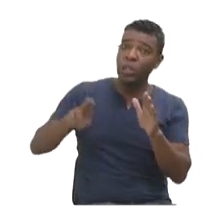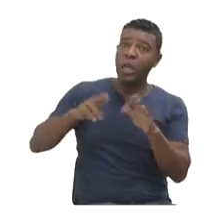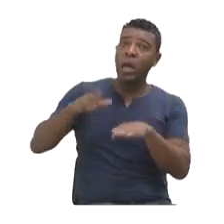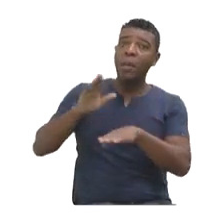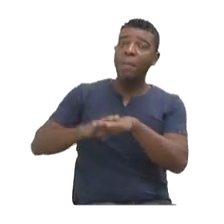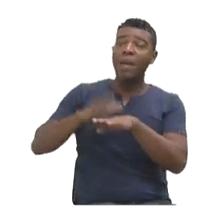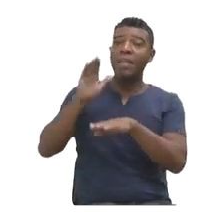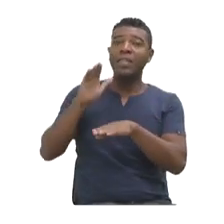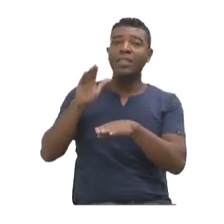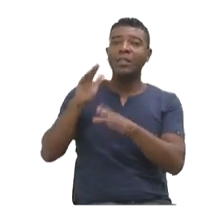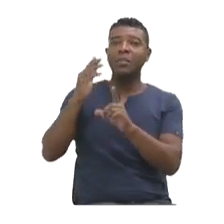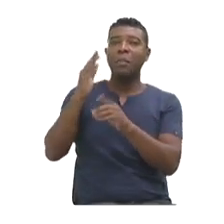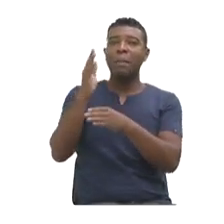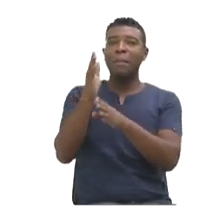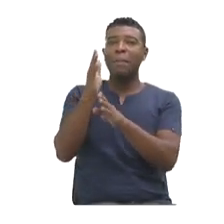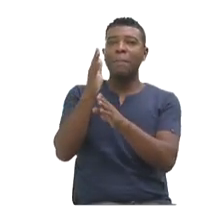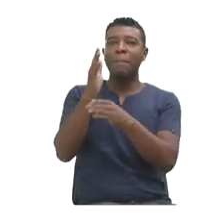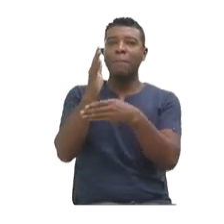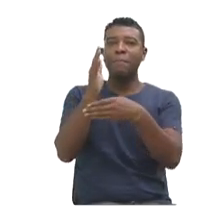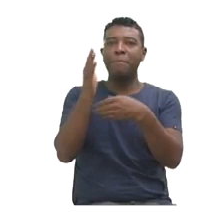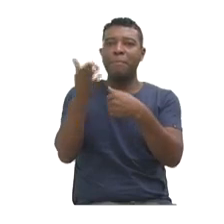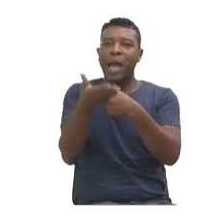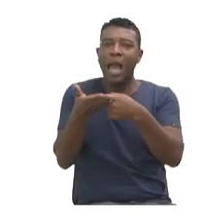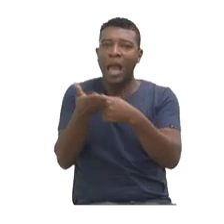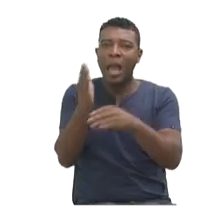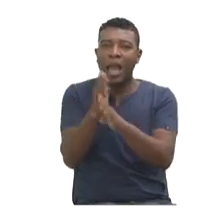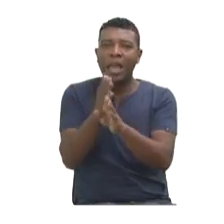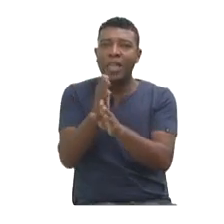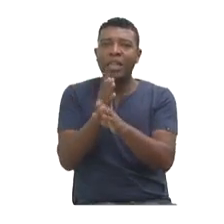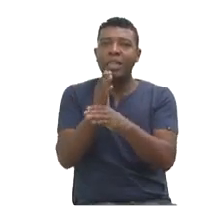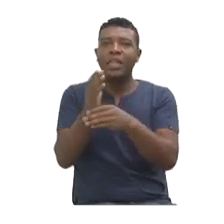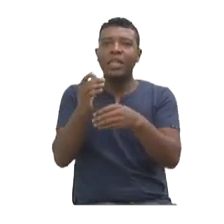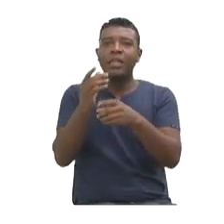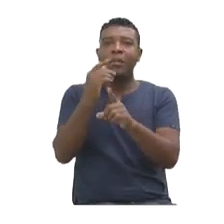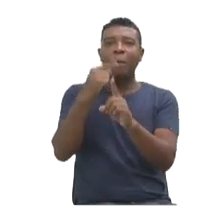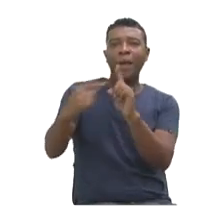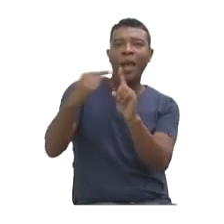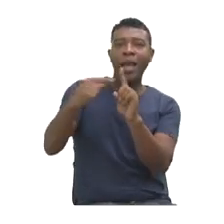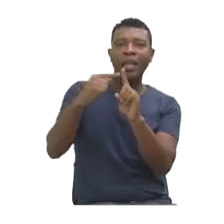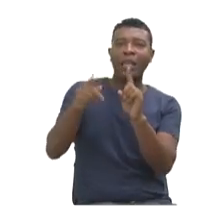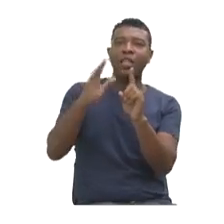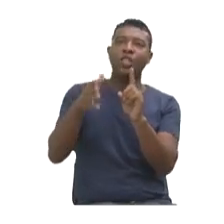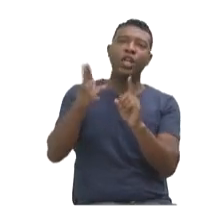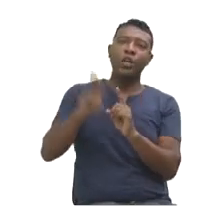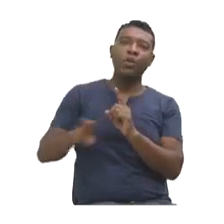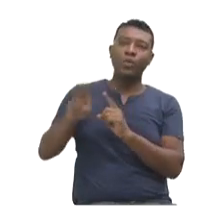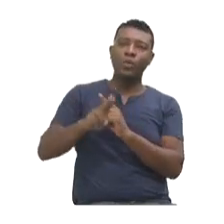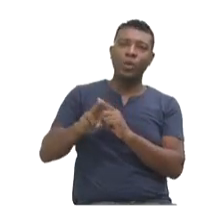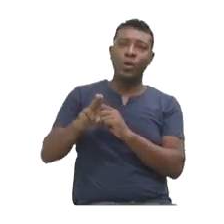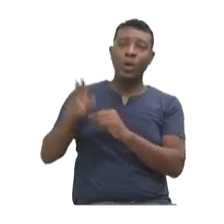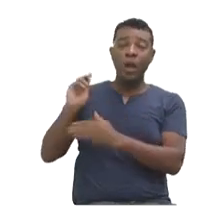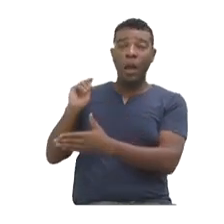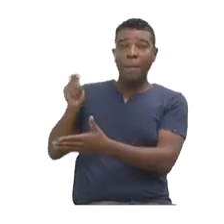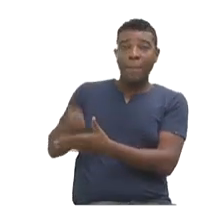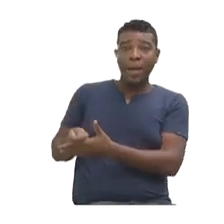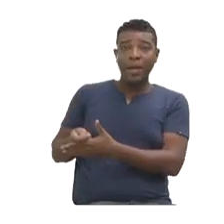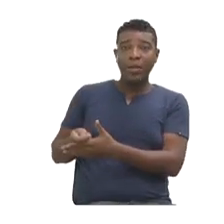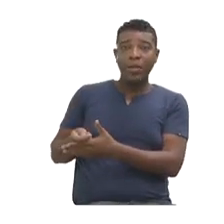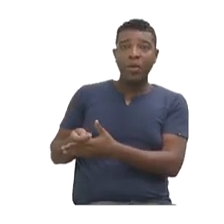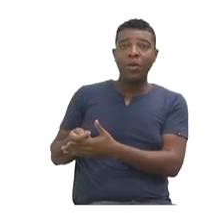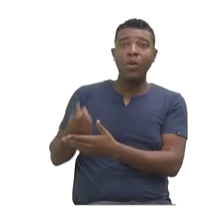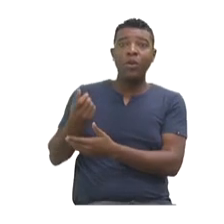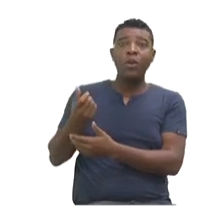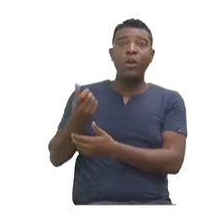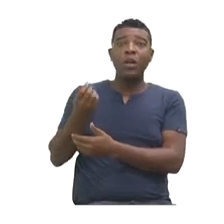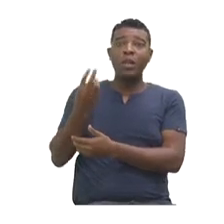até o meio do ano então estamos indo muito bem com execução orçamentária e o pago cerca de 3.6 Bic ele